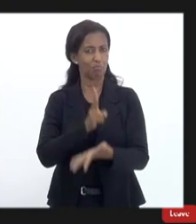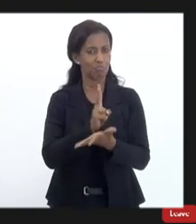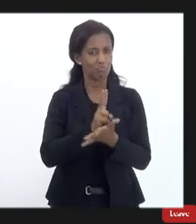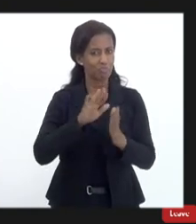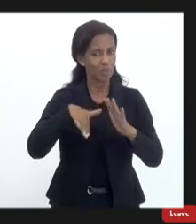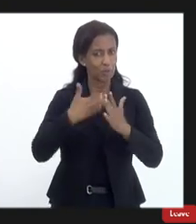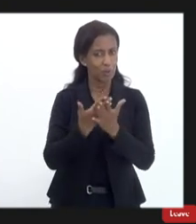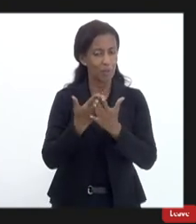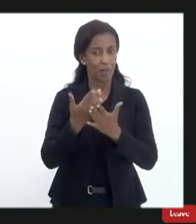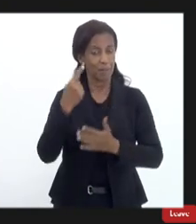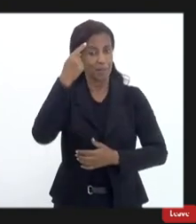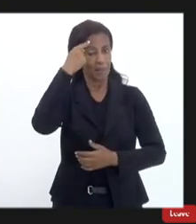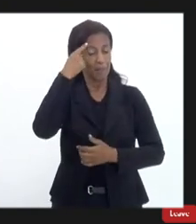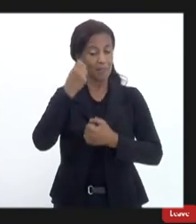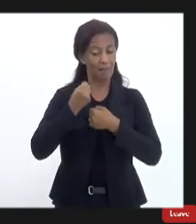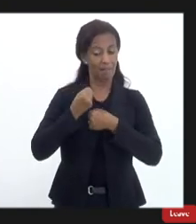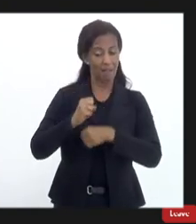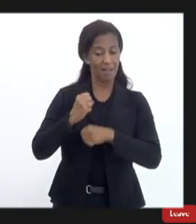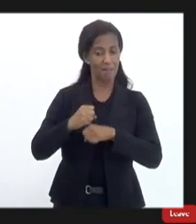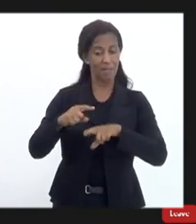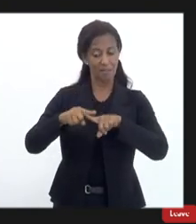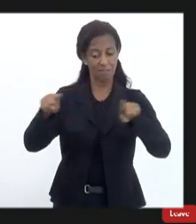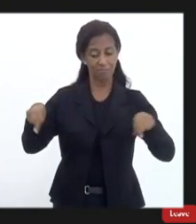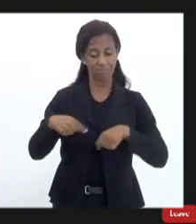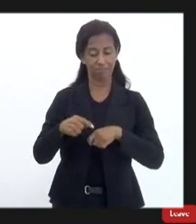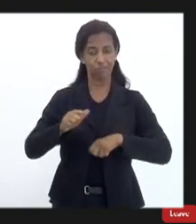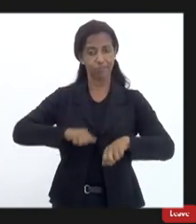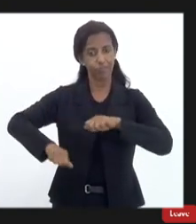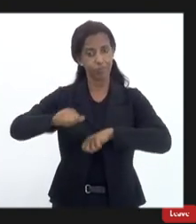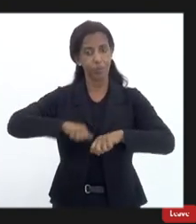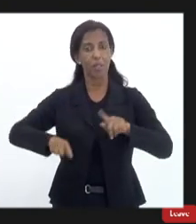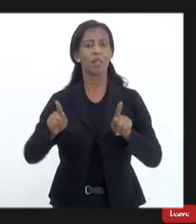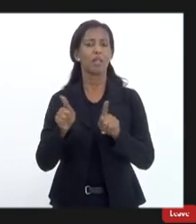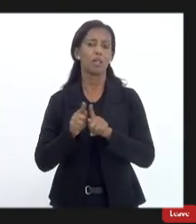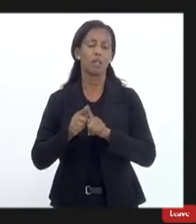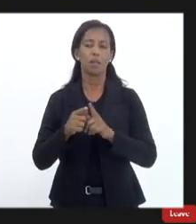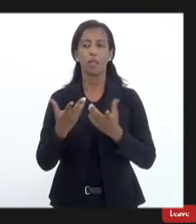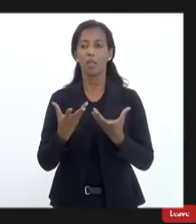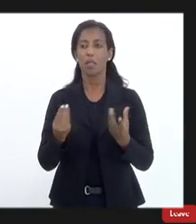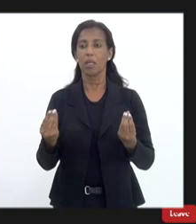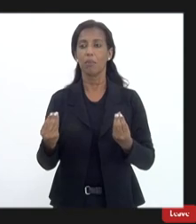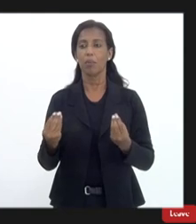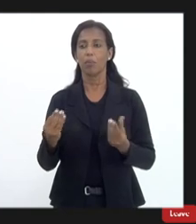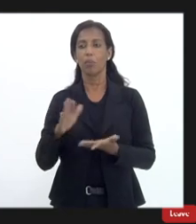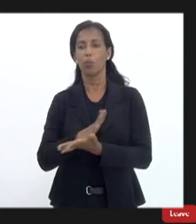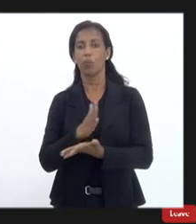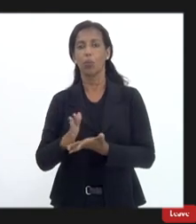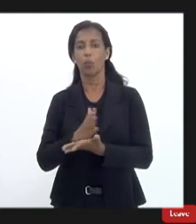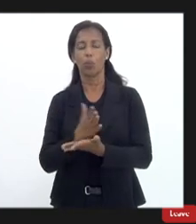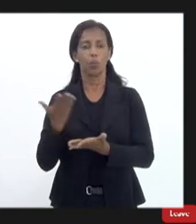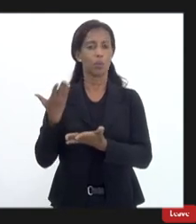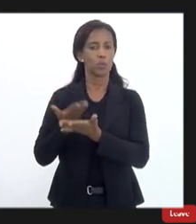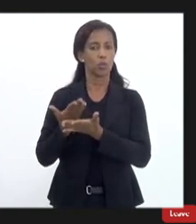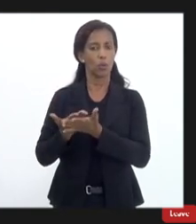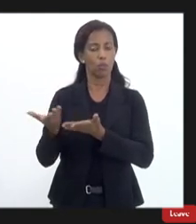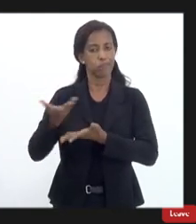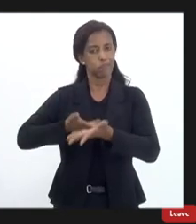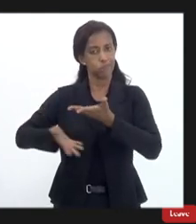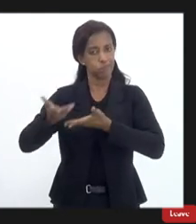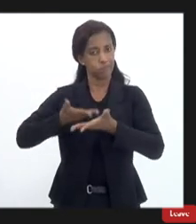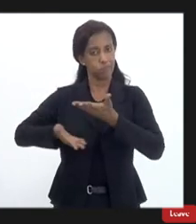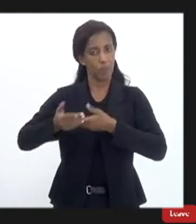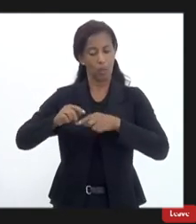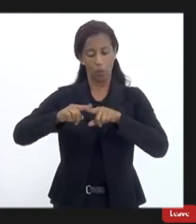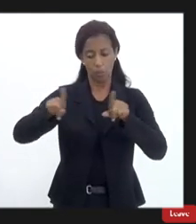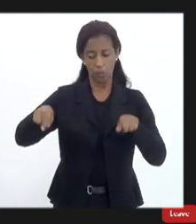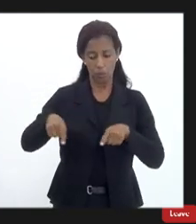a questão da limpeza desses espaços. E ainda de que muito, em algumas escolas, escolas compartilhadas, os espaços